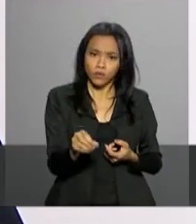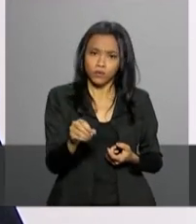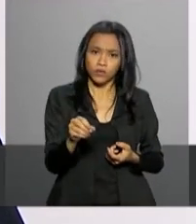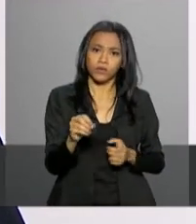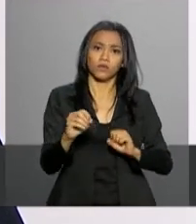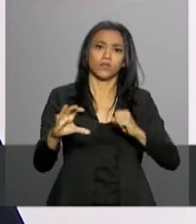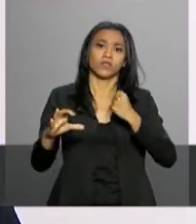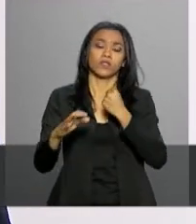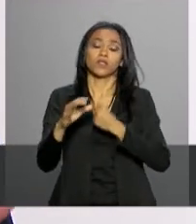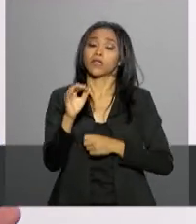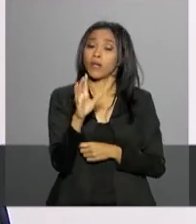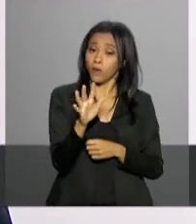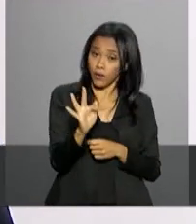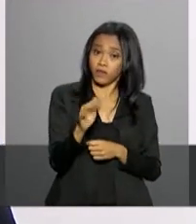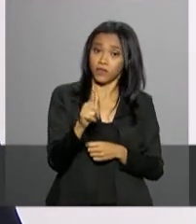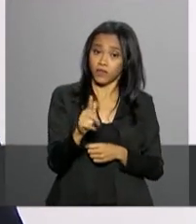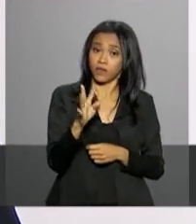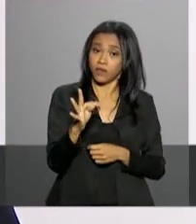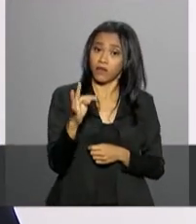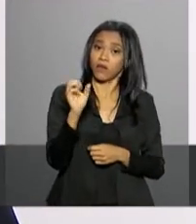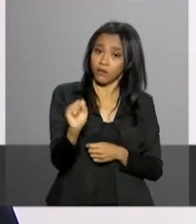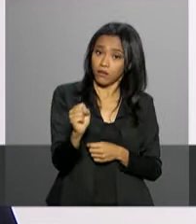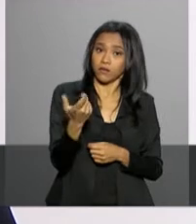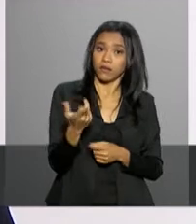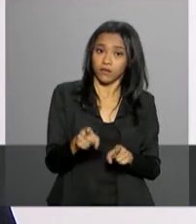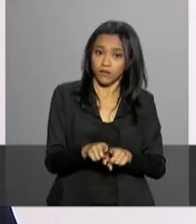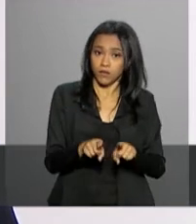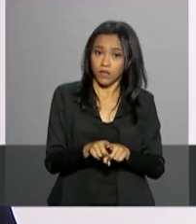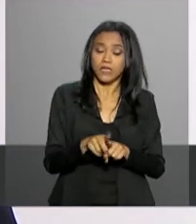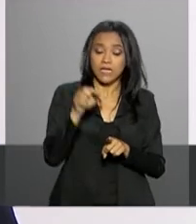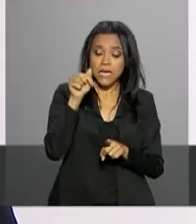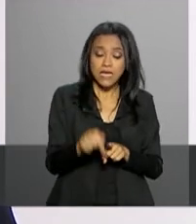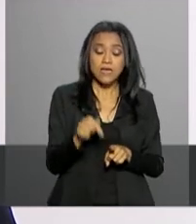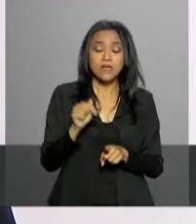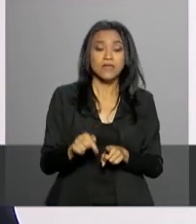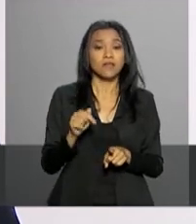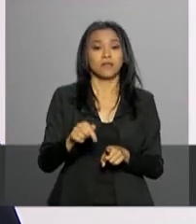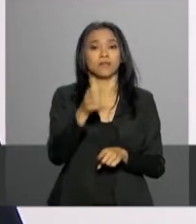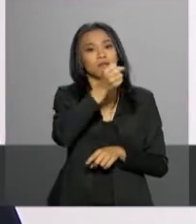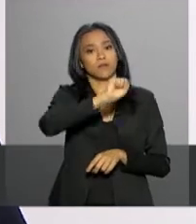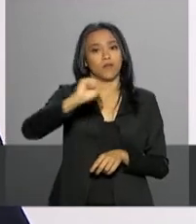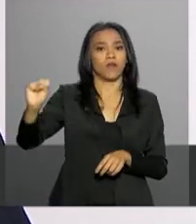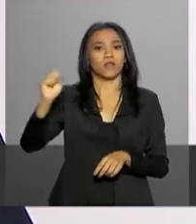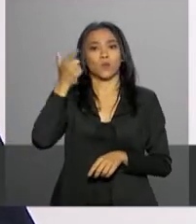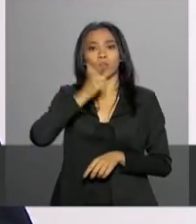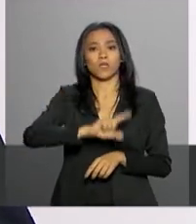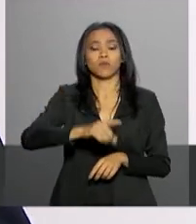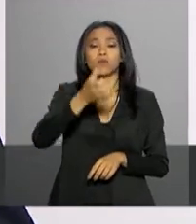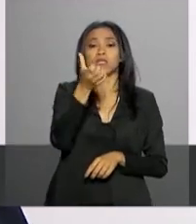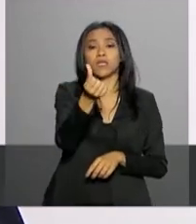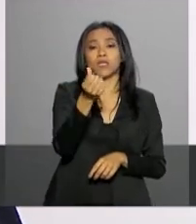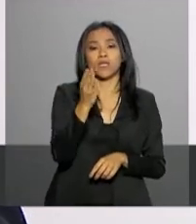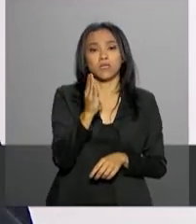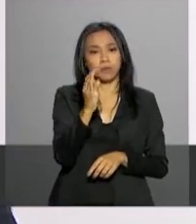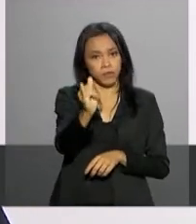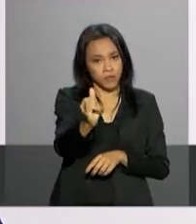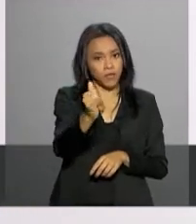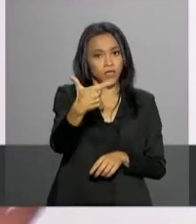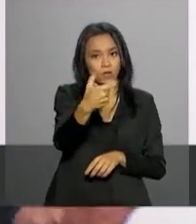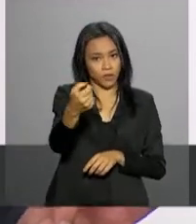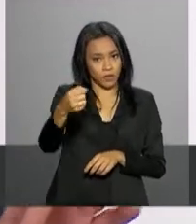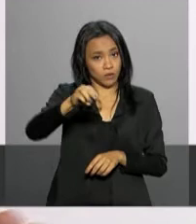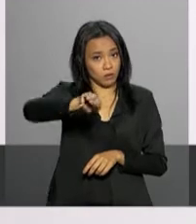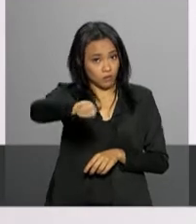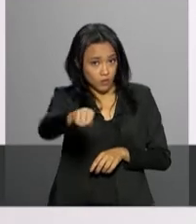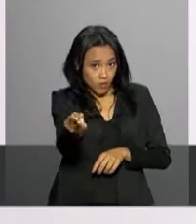do fundo de garantia isso significou que nós podemos ainda neste semestre por exemplo liberar 6 bilhões de 3 200 milhões